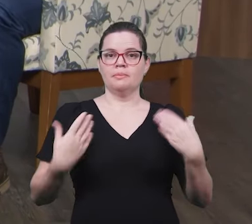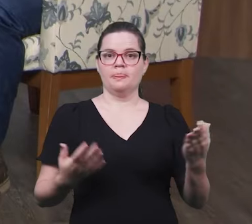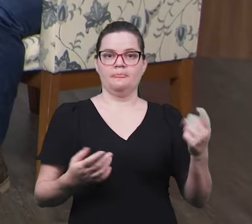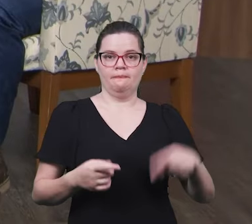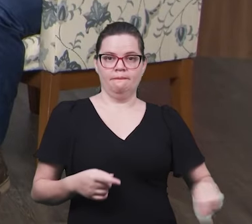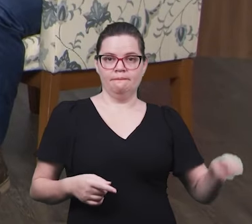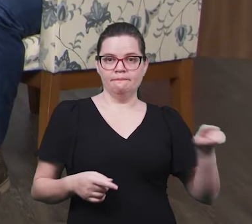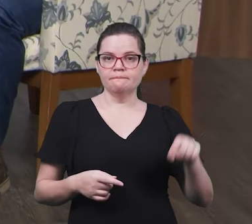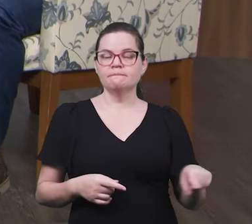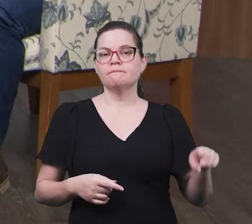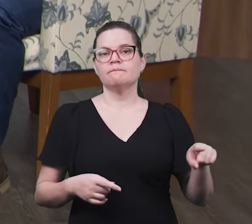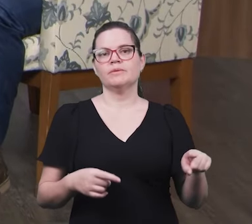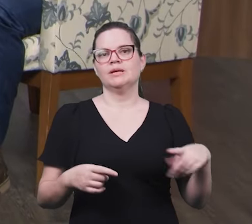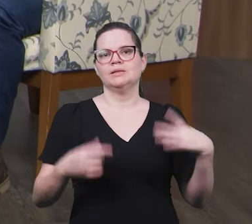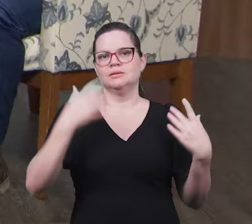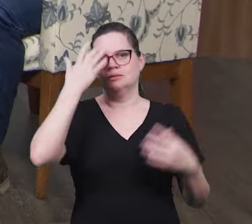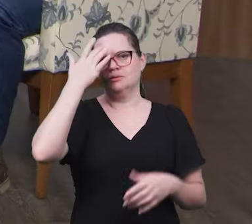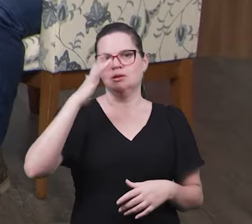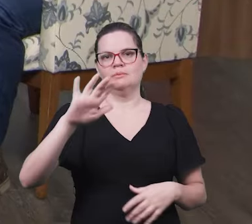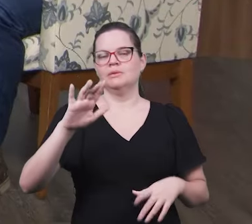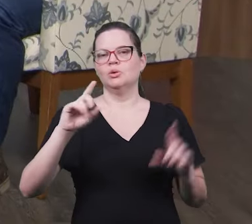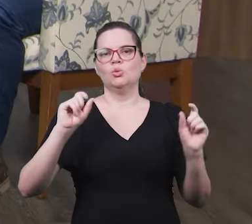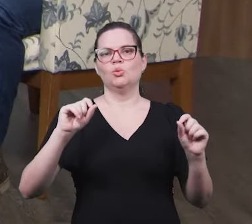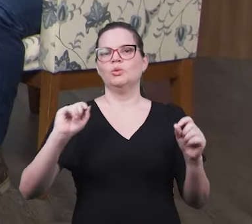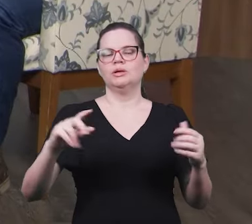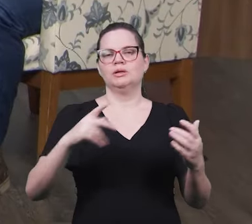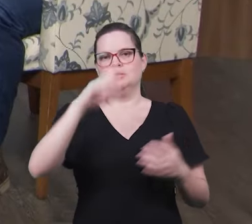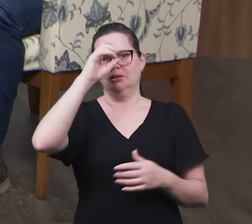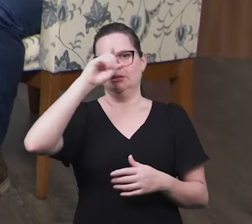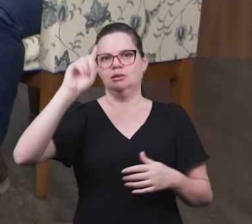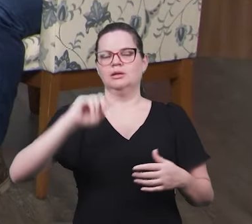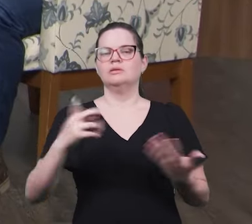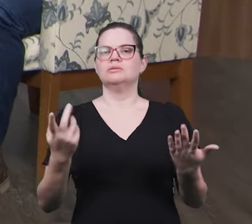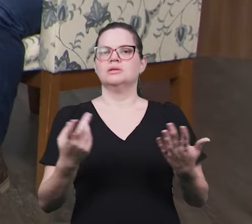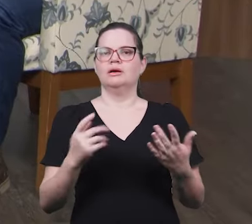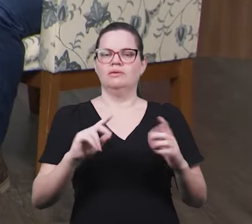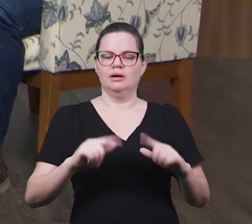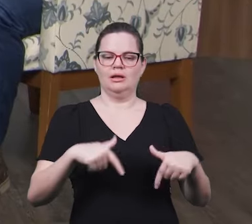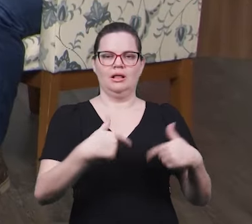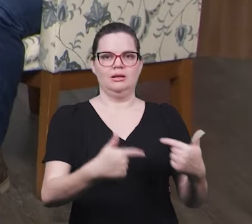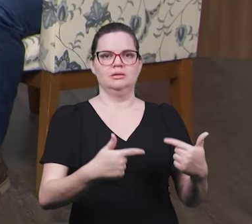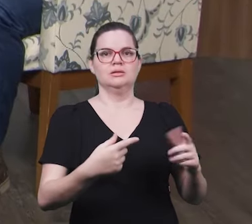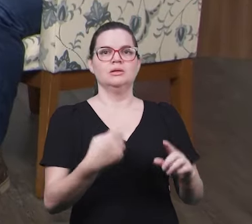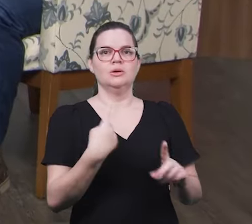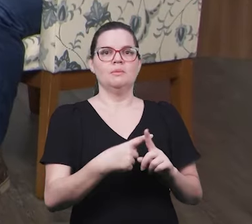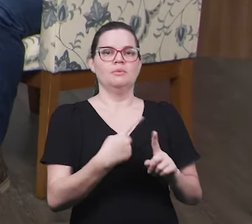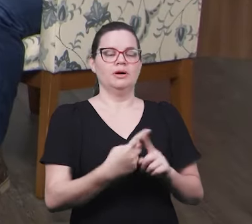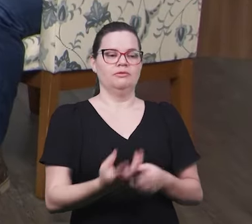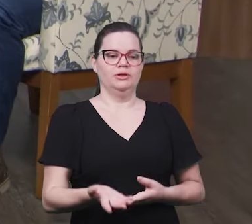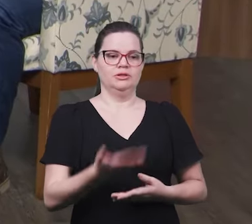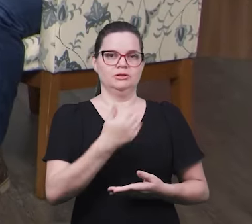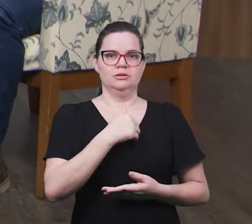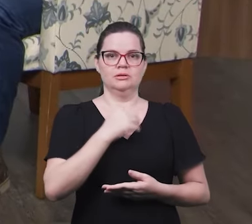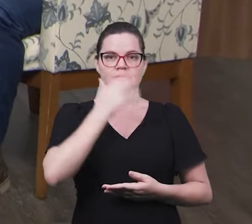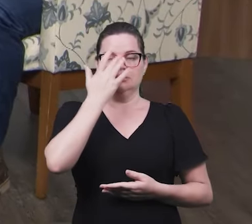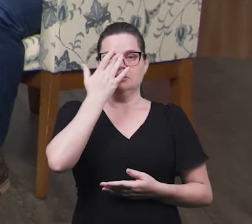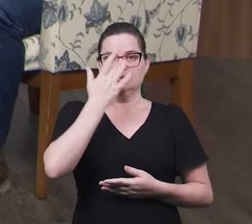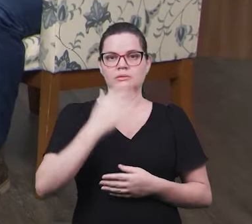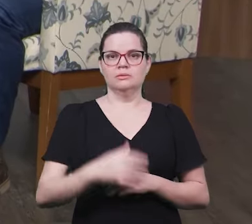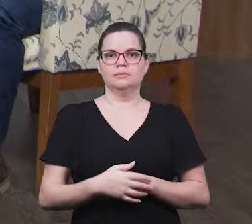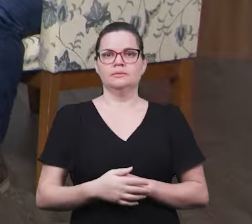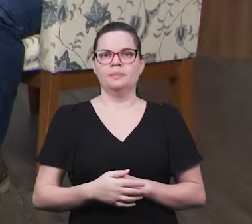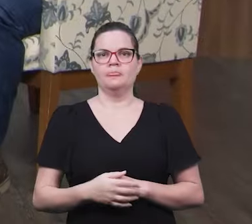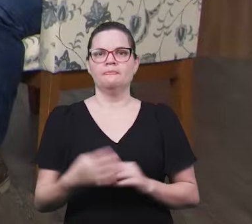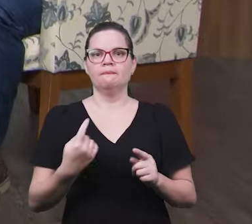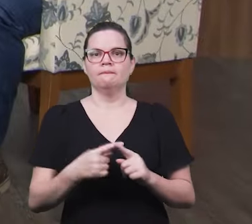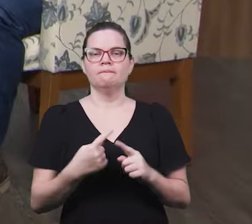ideia do que Deus estava fazendo. Foi de fora para dentro. Eles não criam. Não havia possibilidade alguma